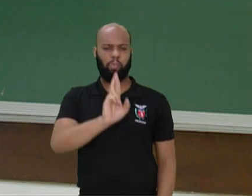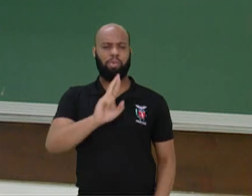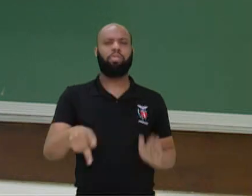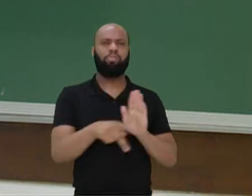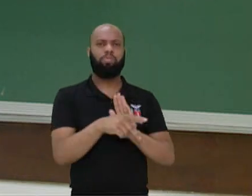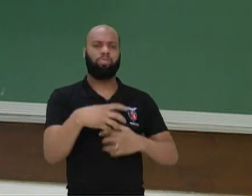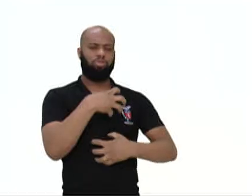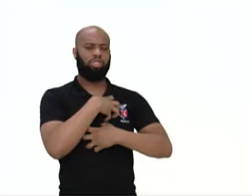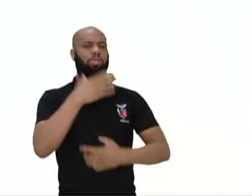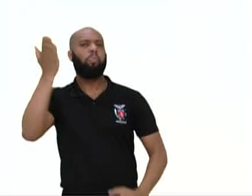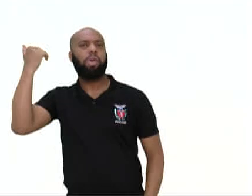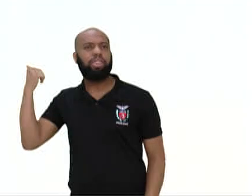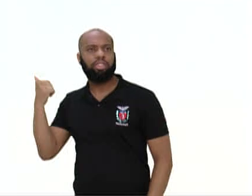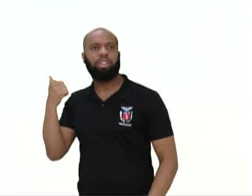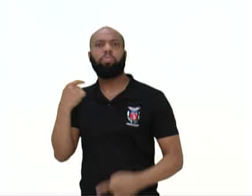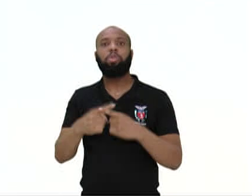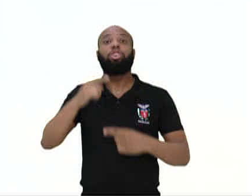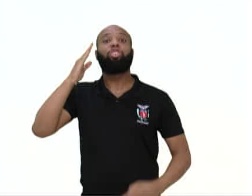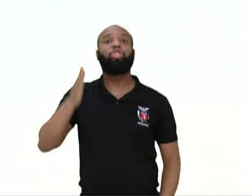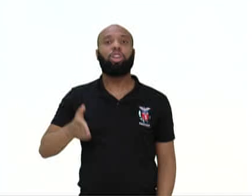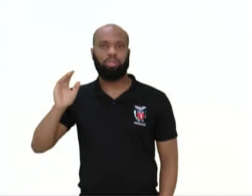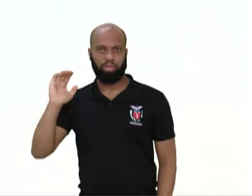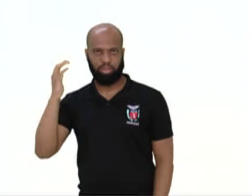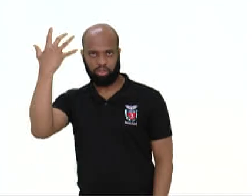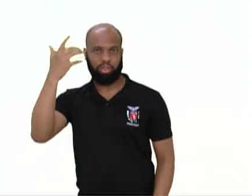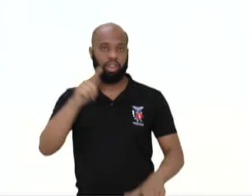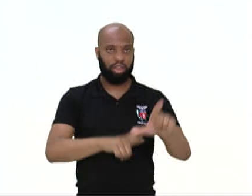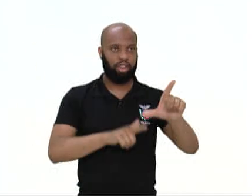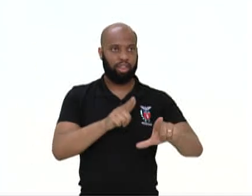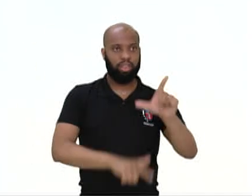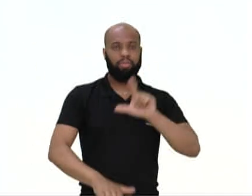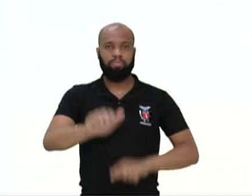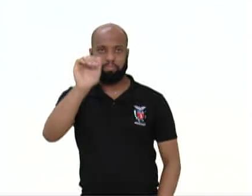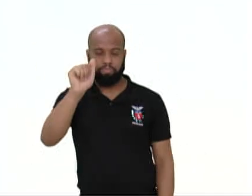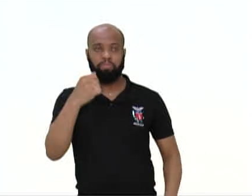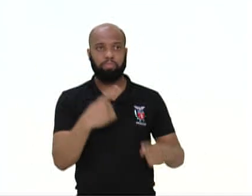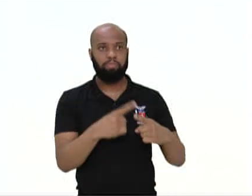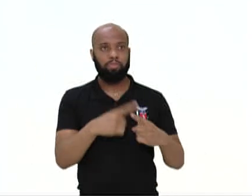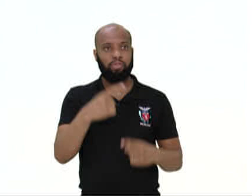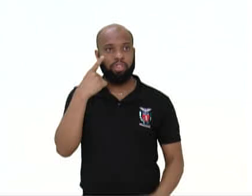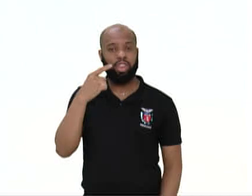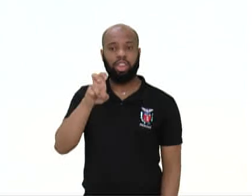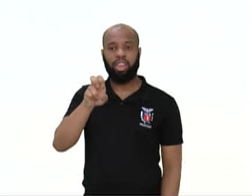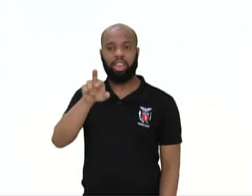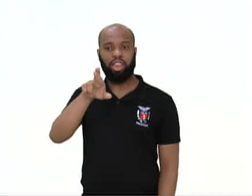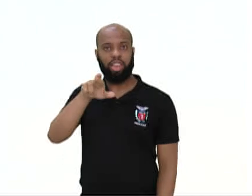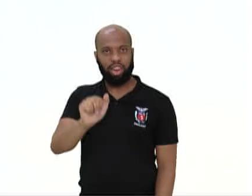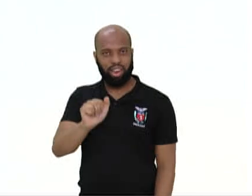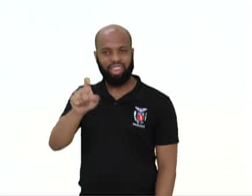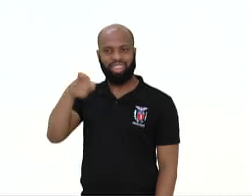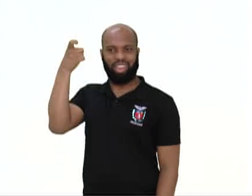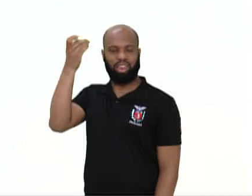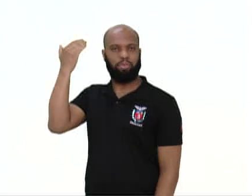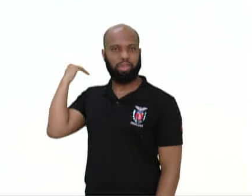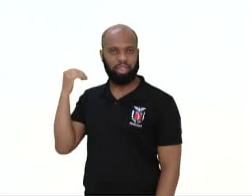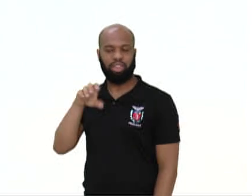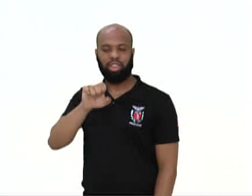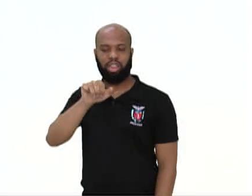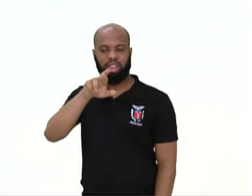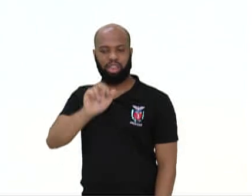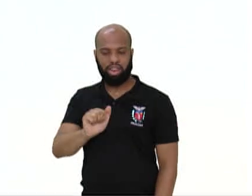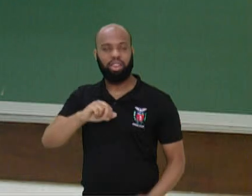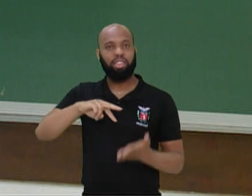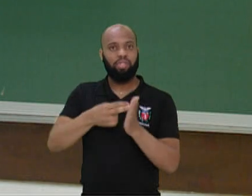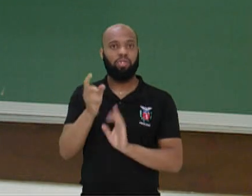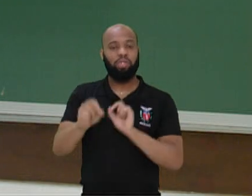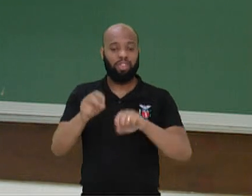no passado, que já aconteceu? Letra A. A morte, olha ali aqui, era. Então, este era é